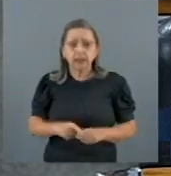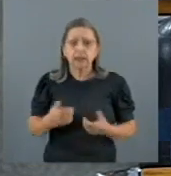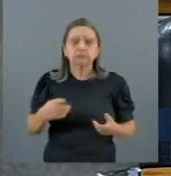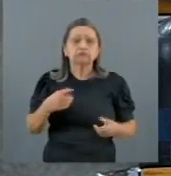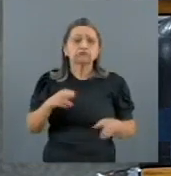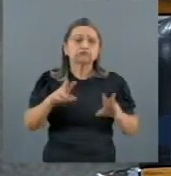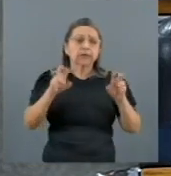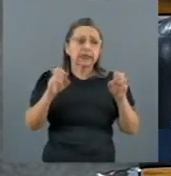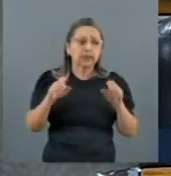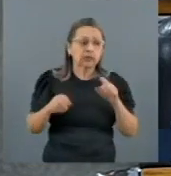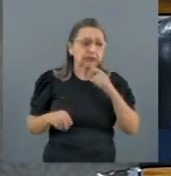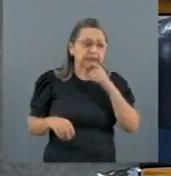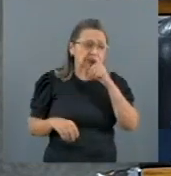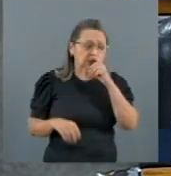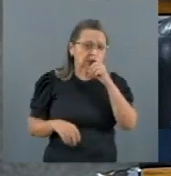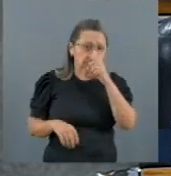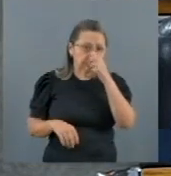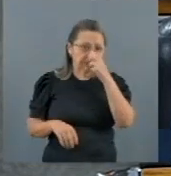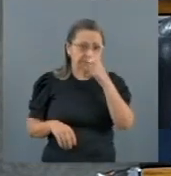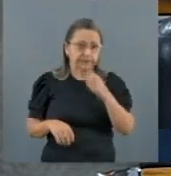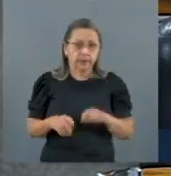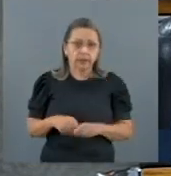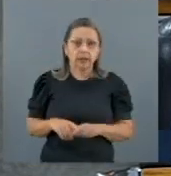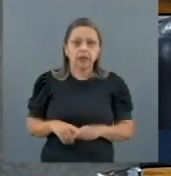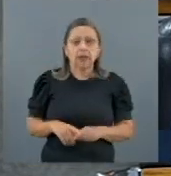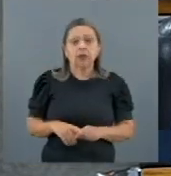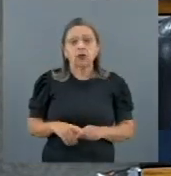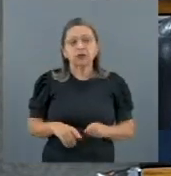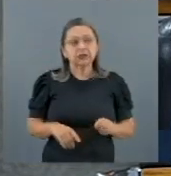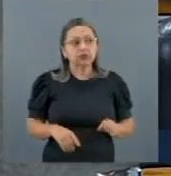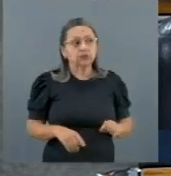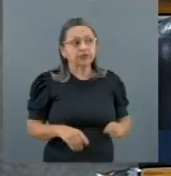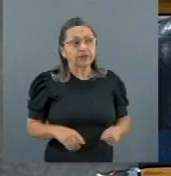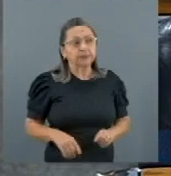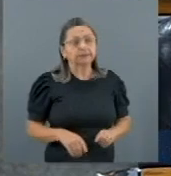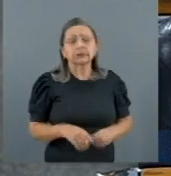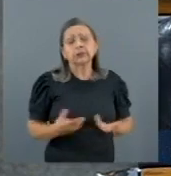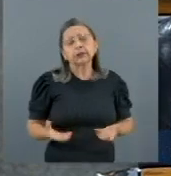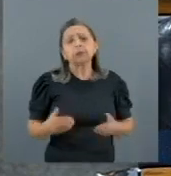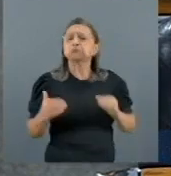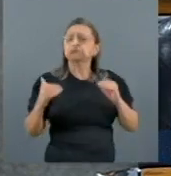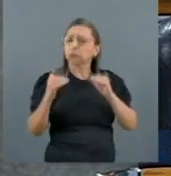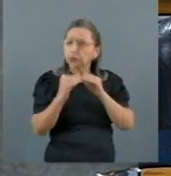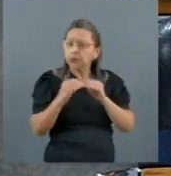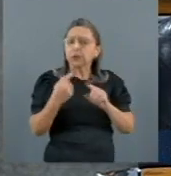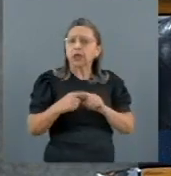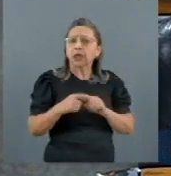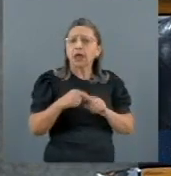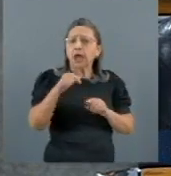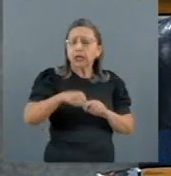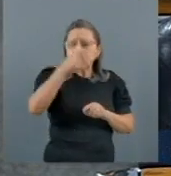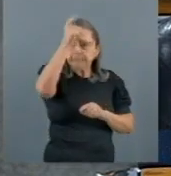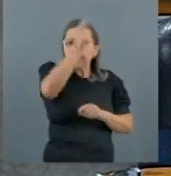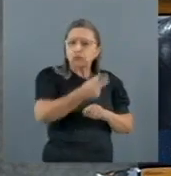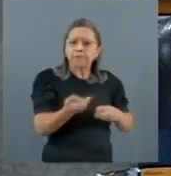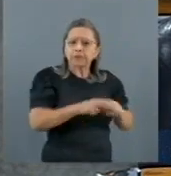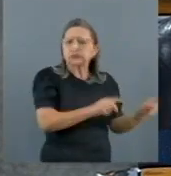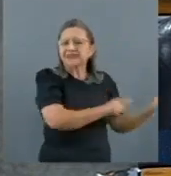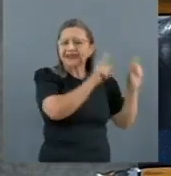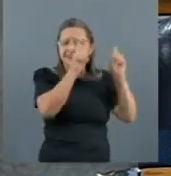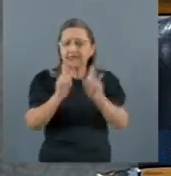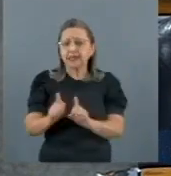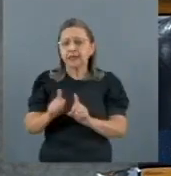de podermos aqui trazer presos, trazer pessoas. Aprovo o